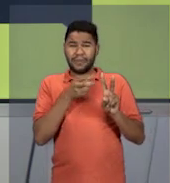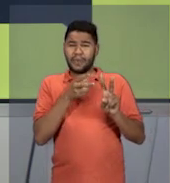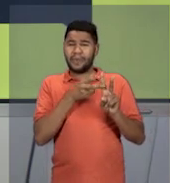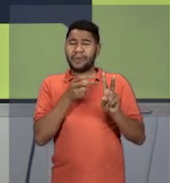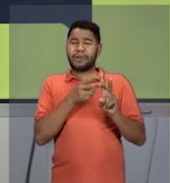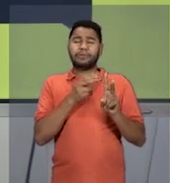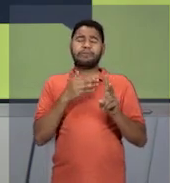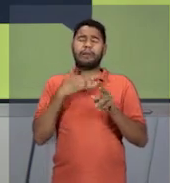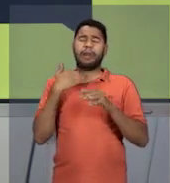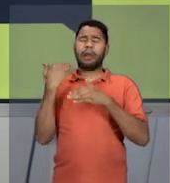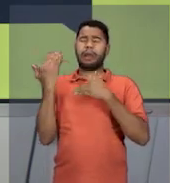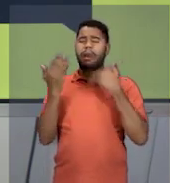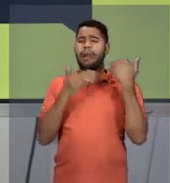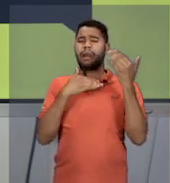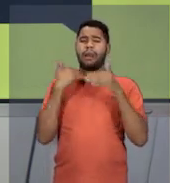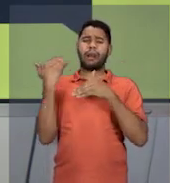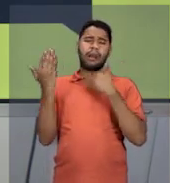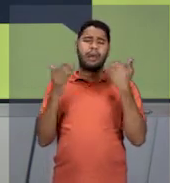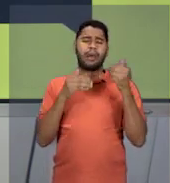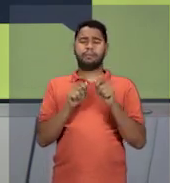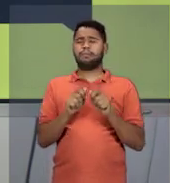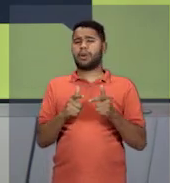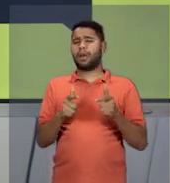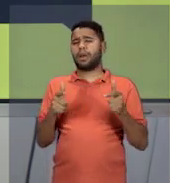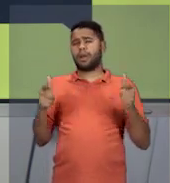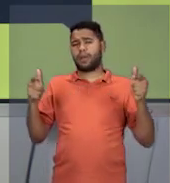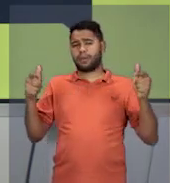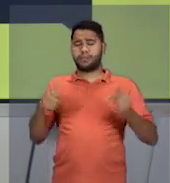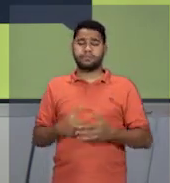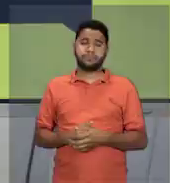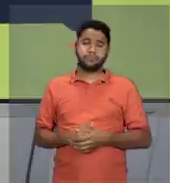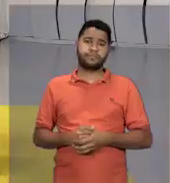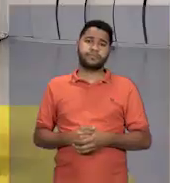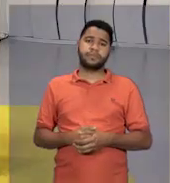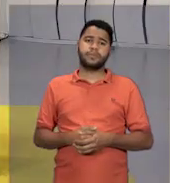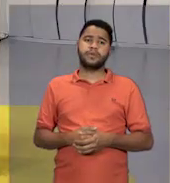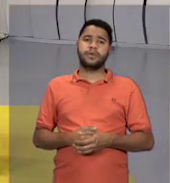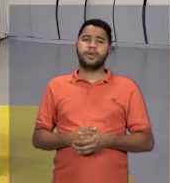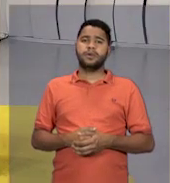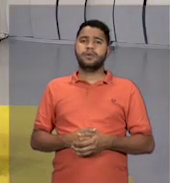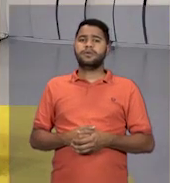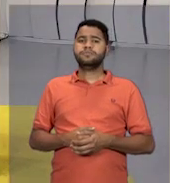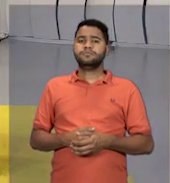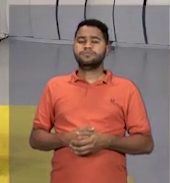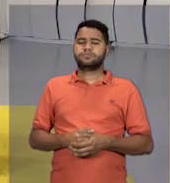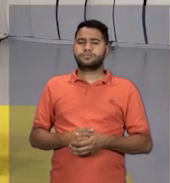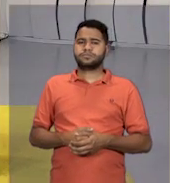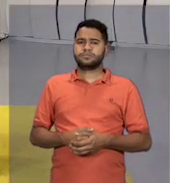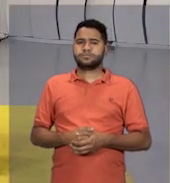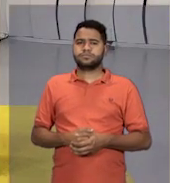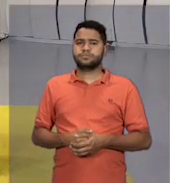matou milhares de índios por conta disso. Okay?